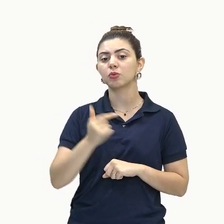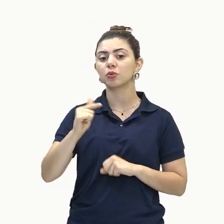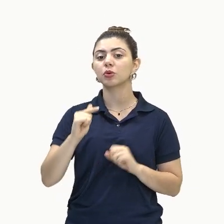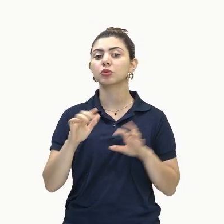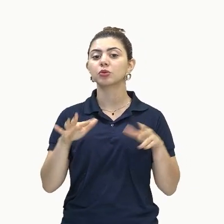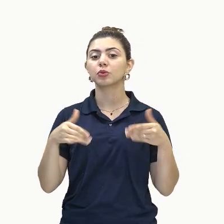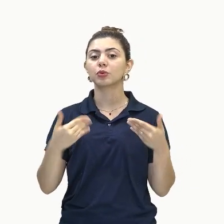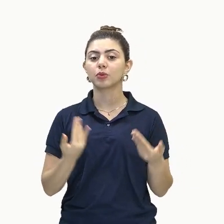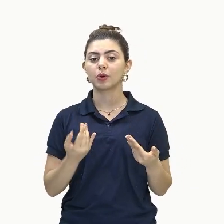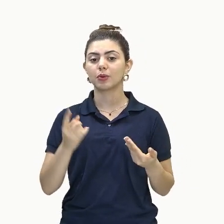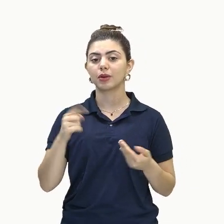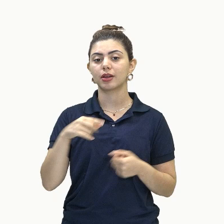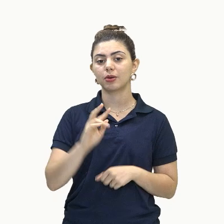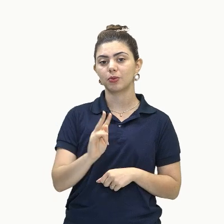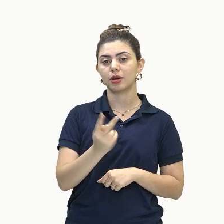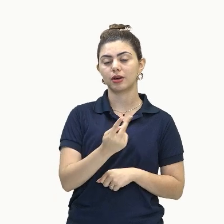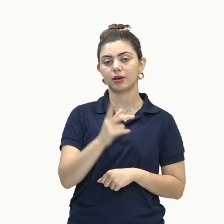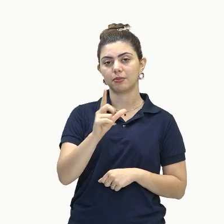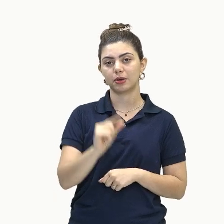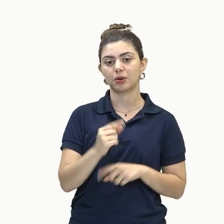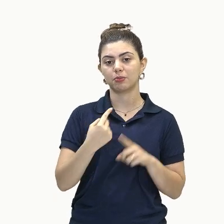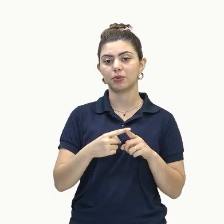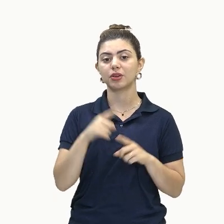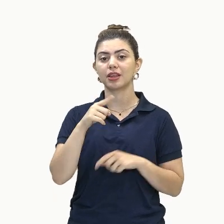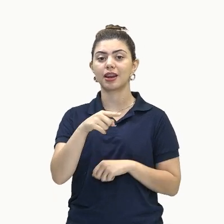É o recessivo, pois a sua mãe,